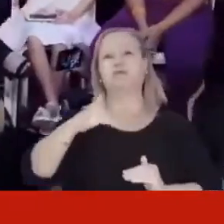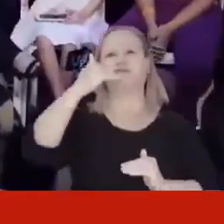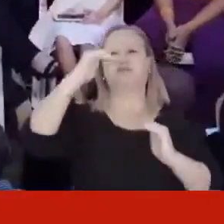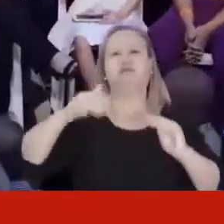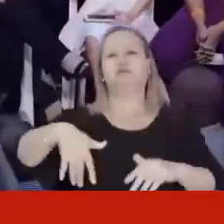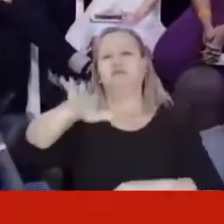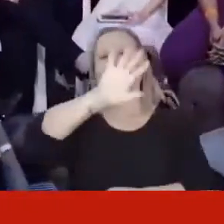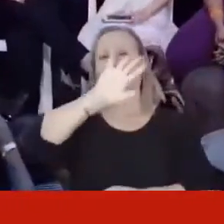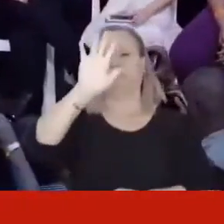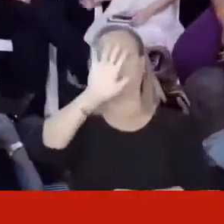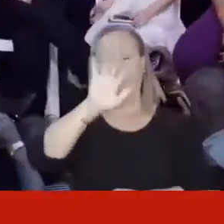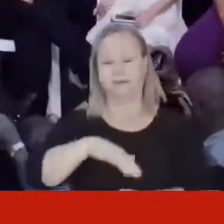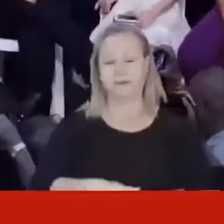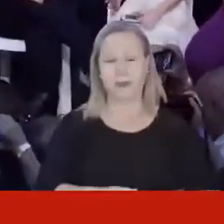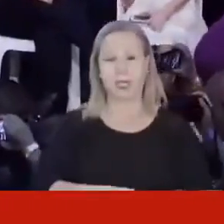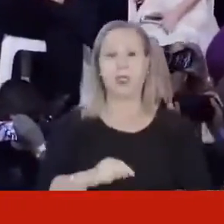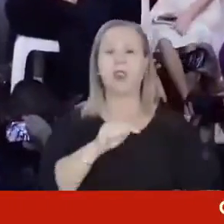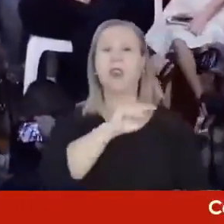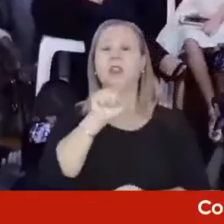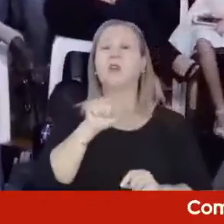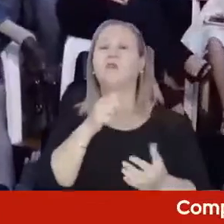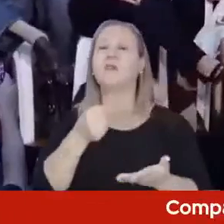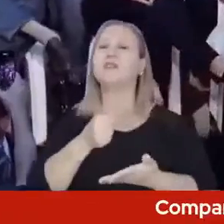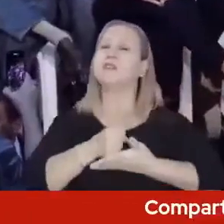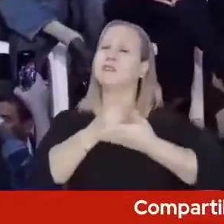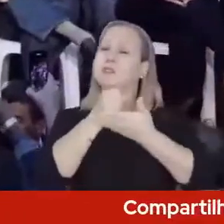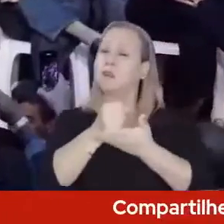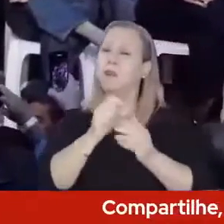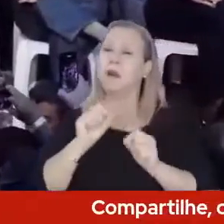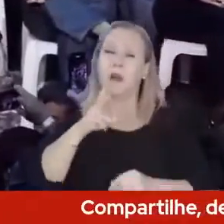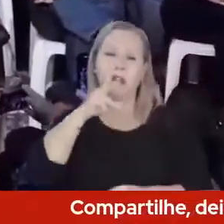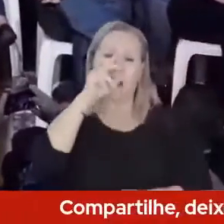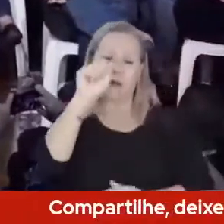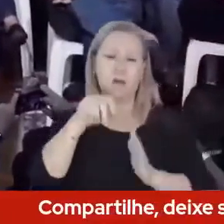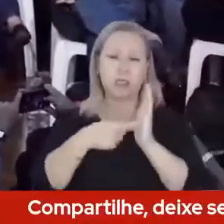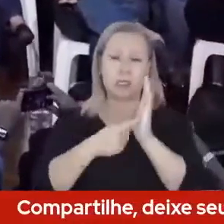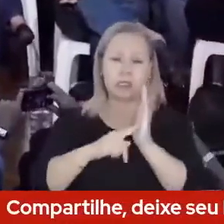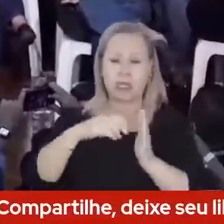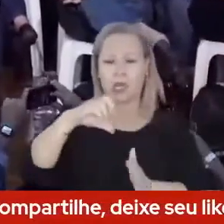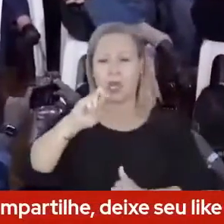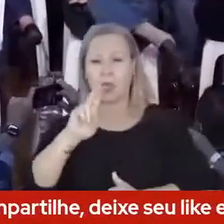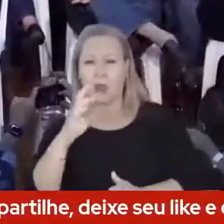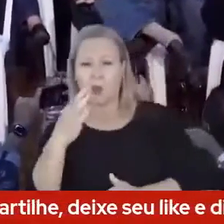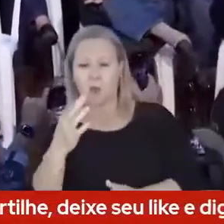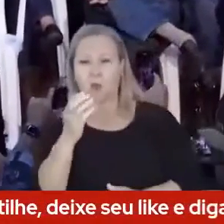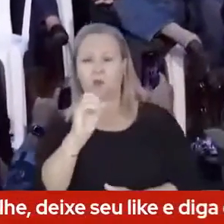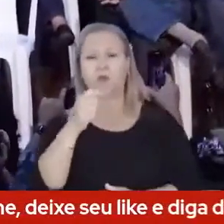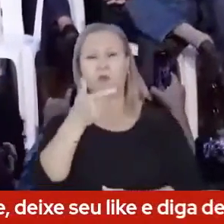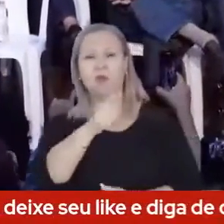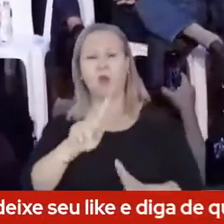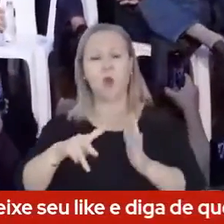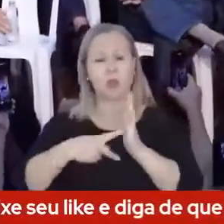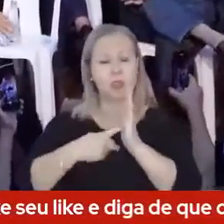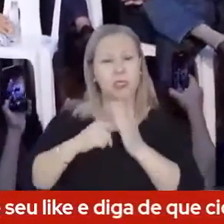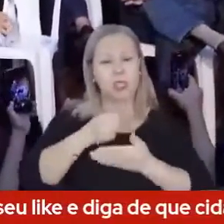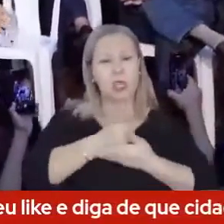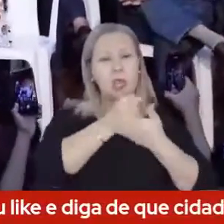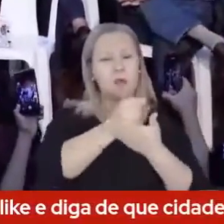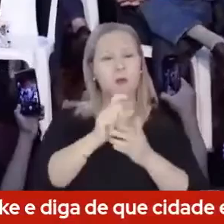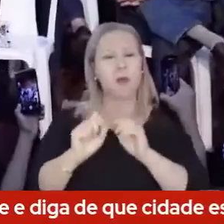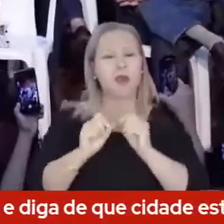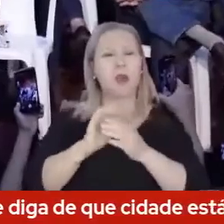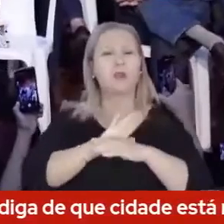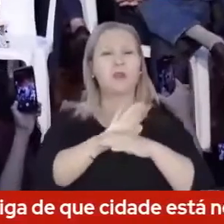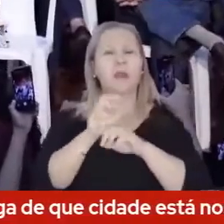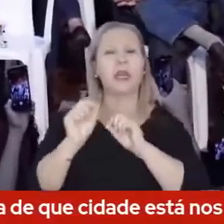Paulinho, vocês contribuíram. A Força Sindical, a CUT e os outros sindicatos contribuíram para que a gente tomasse a